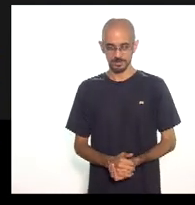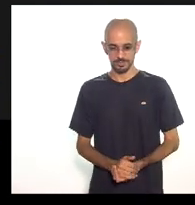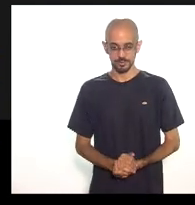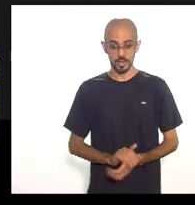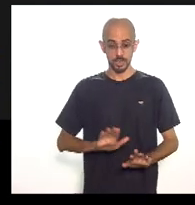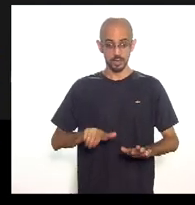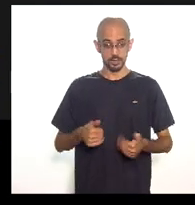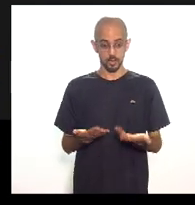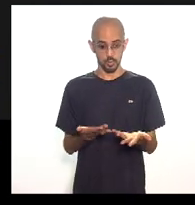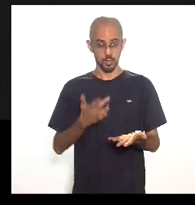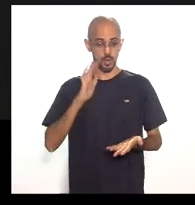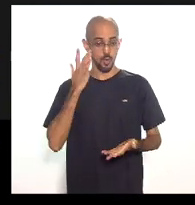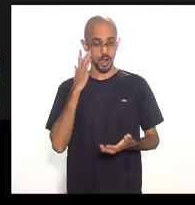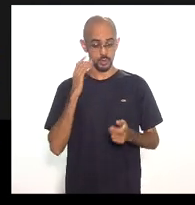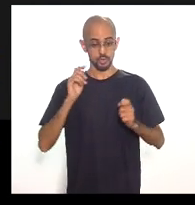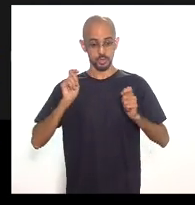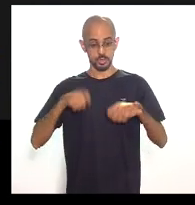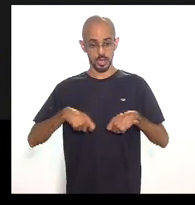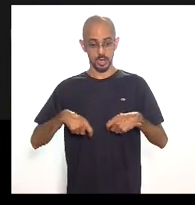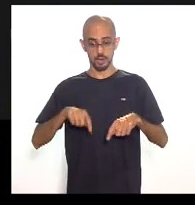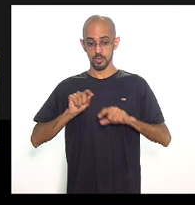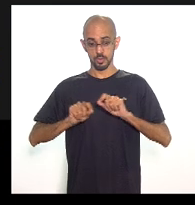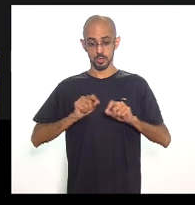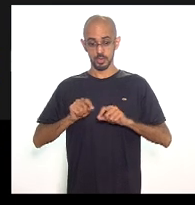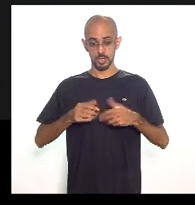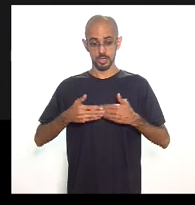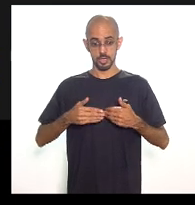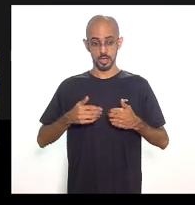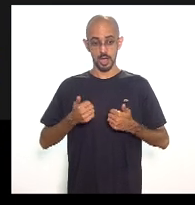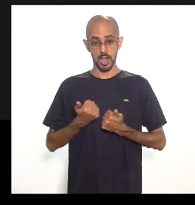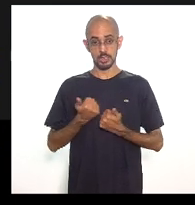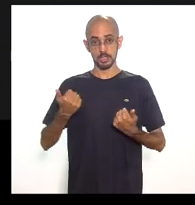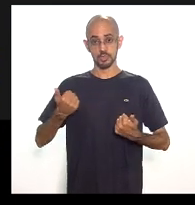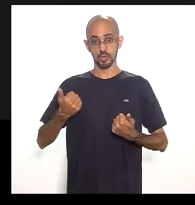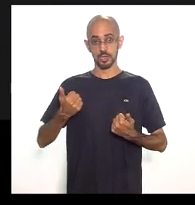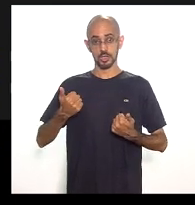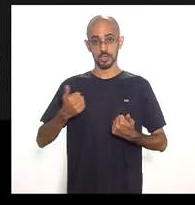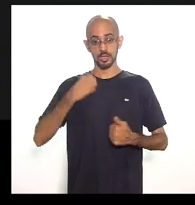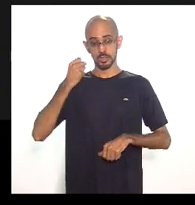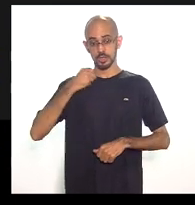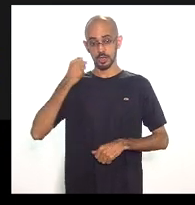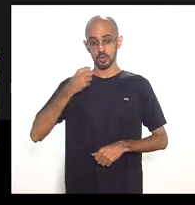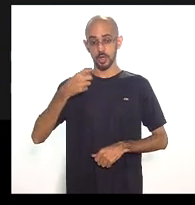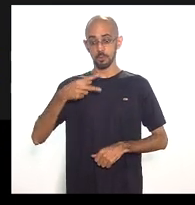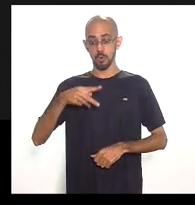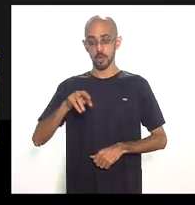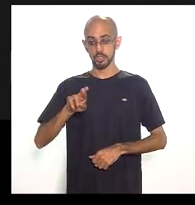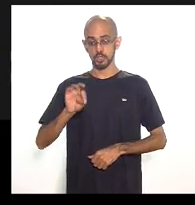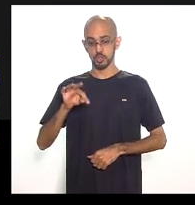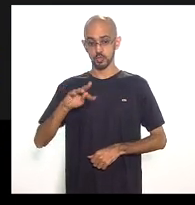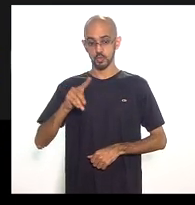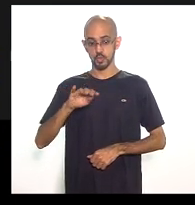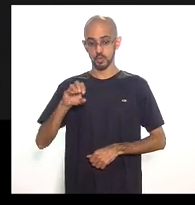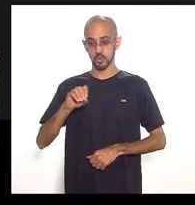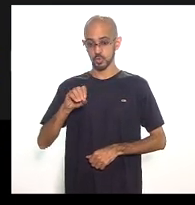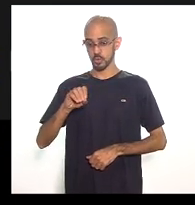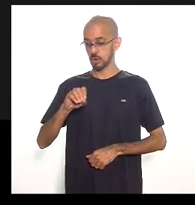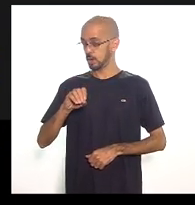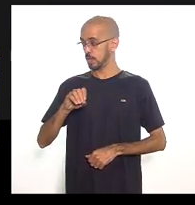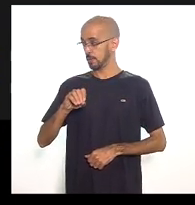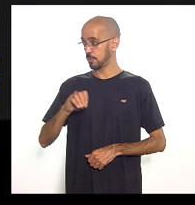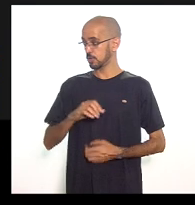Eu acho que nós podemos, não é, a assessoria do senador Portinho, se estiver nos ouvindo, poderia se